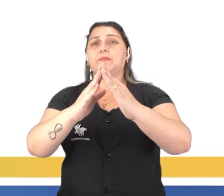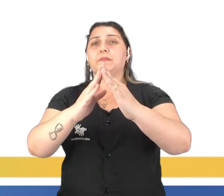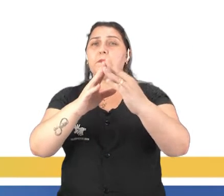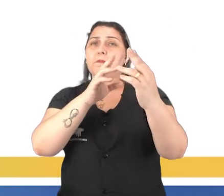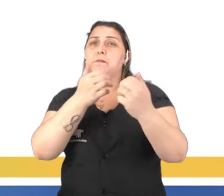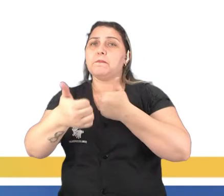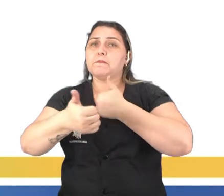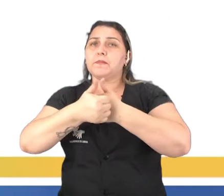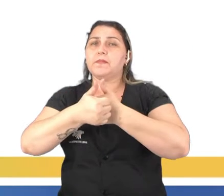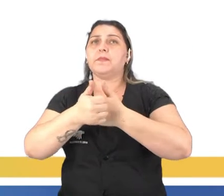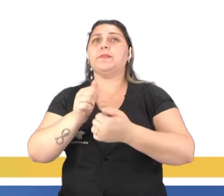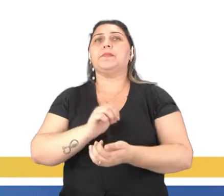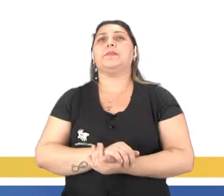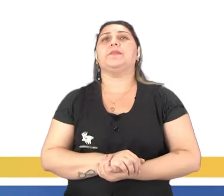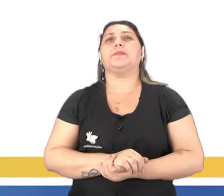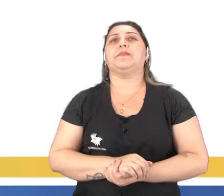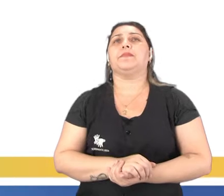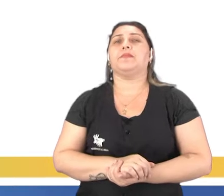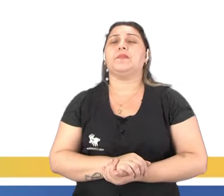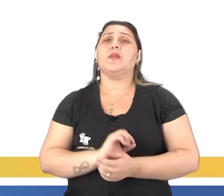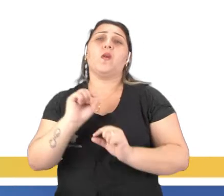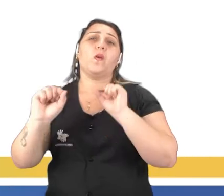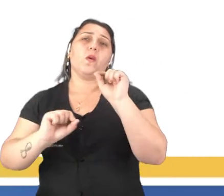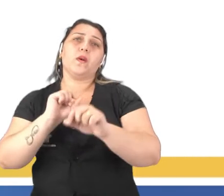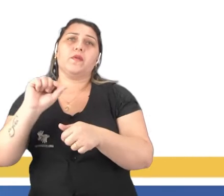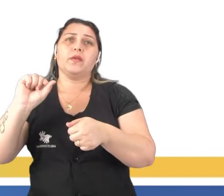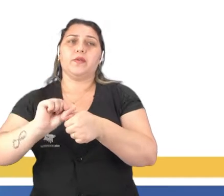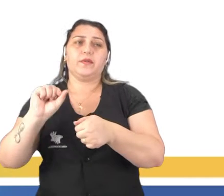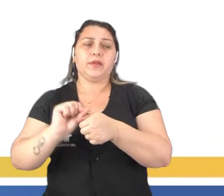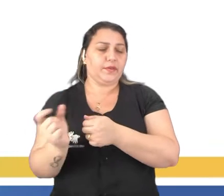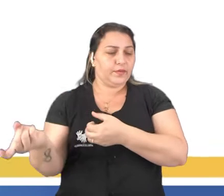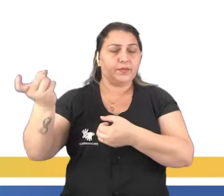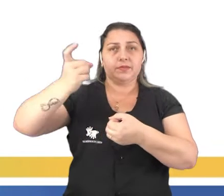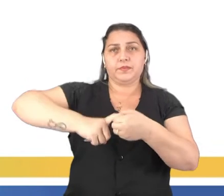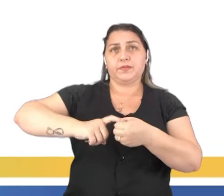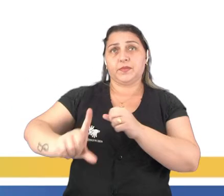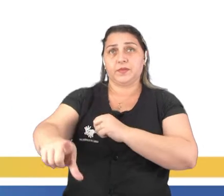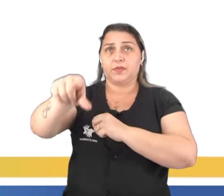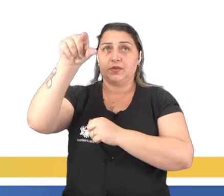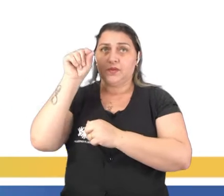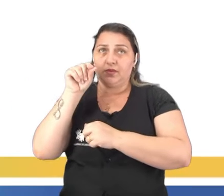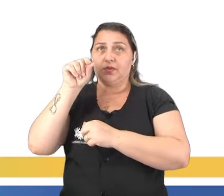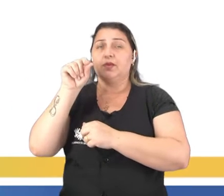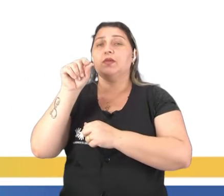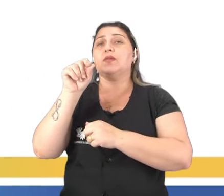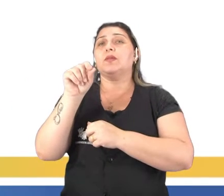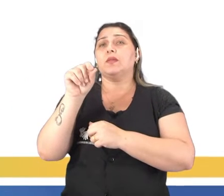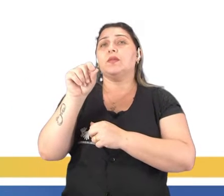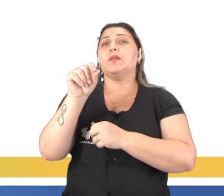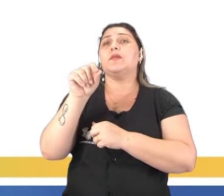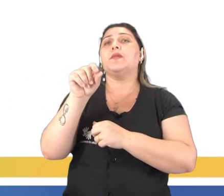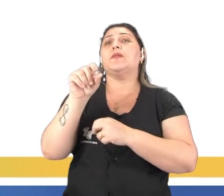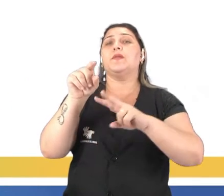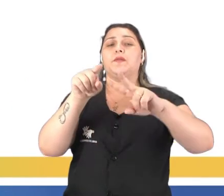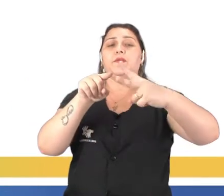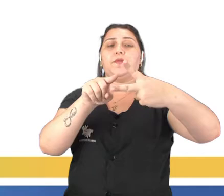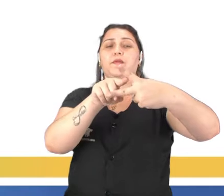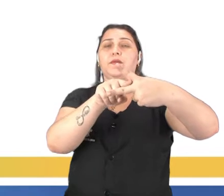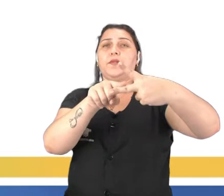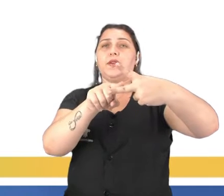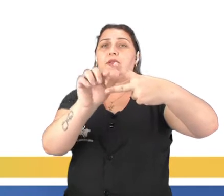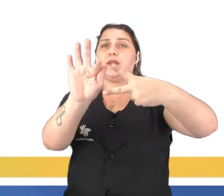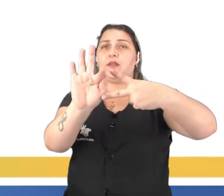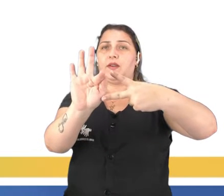a ele. Então o que a gente fez aí? Vamos retomar. Escolhemos o vértice F, né, que poderia ter sido qualquer outro